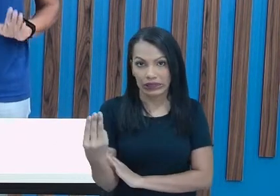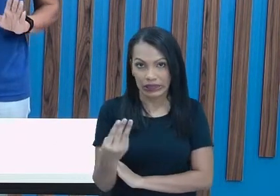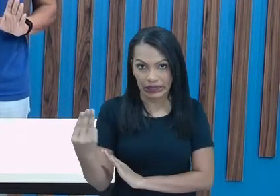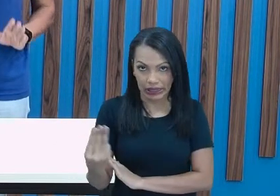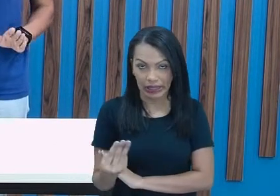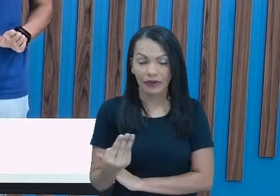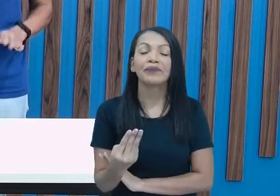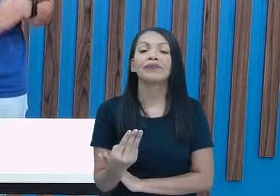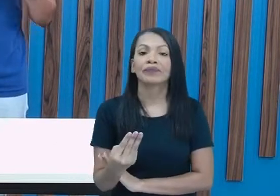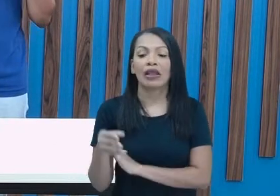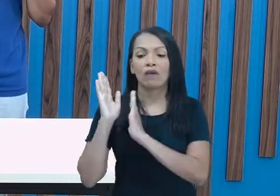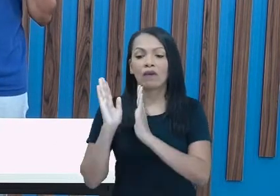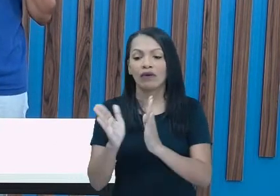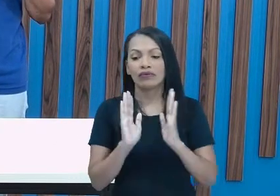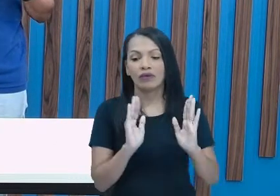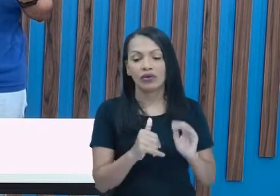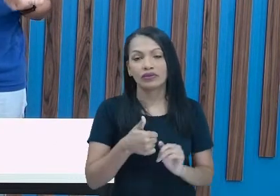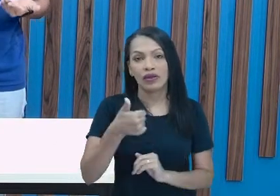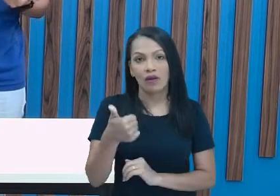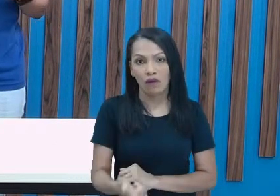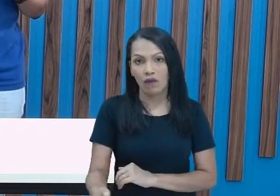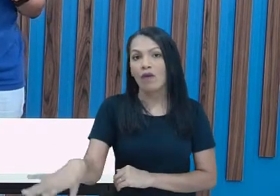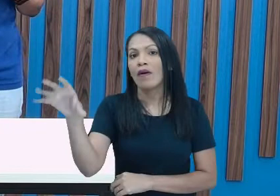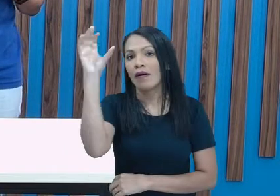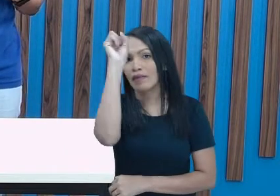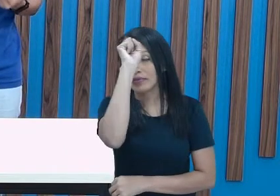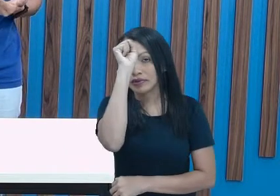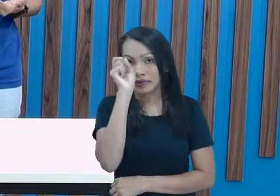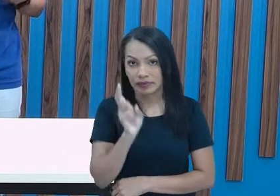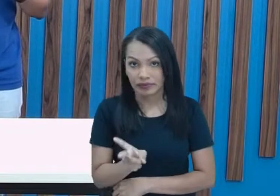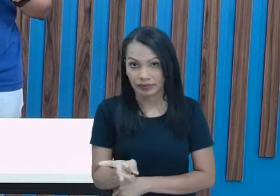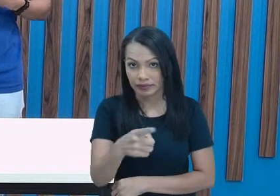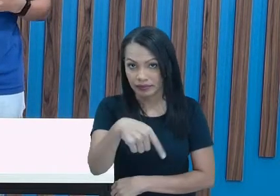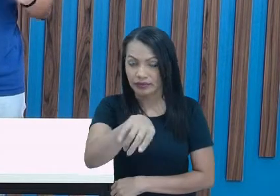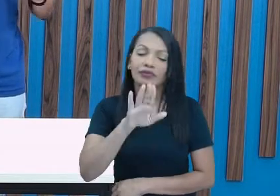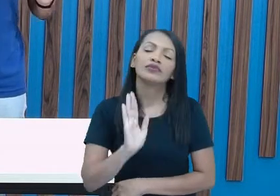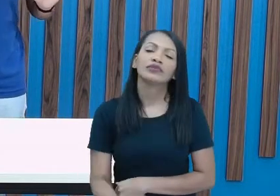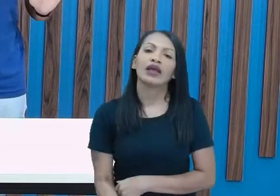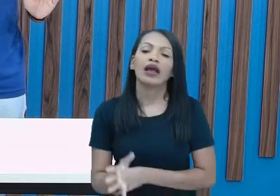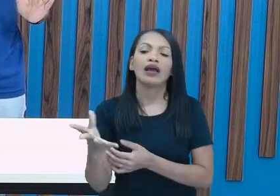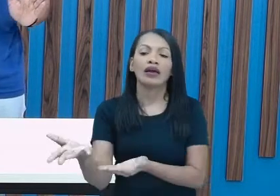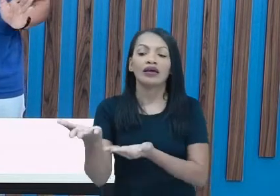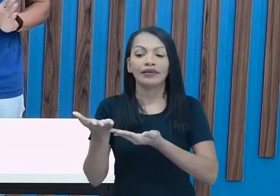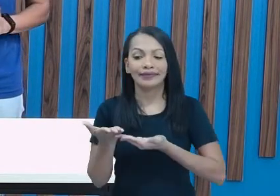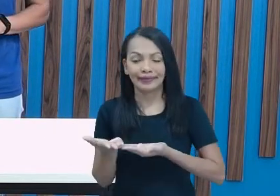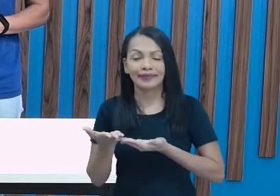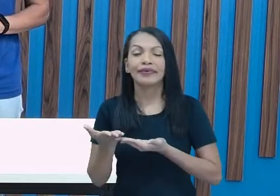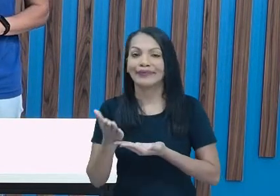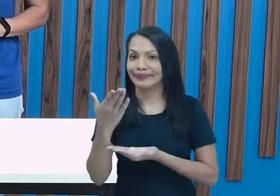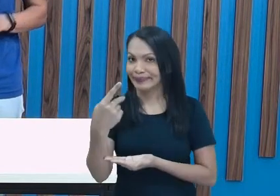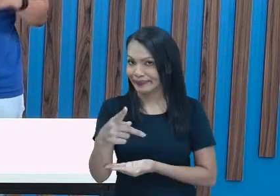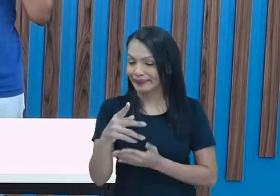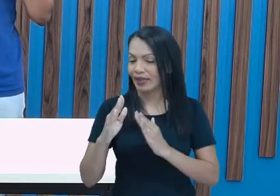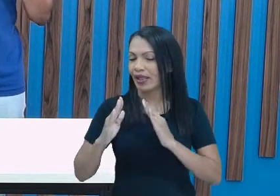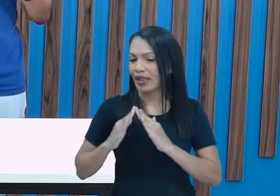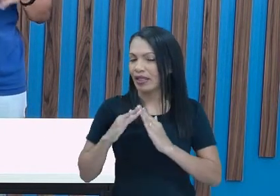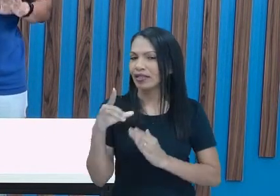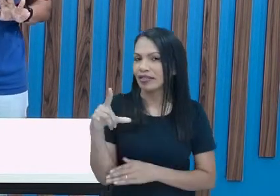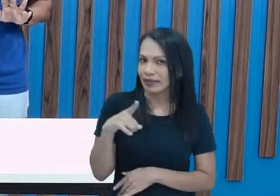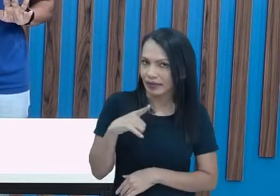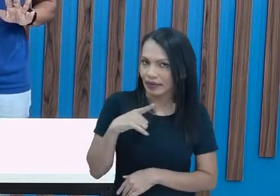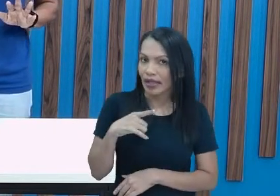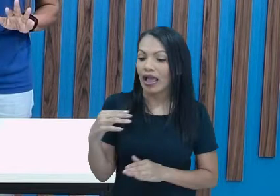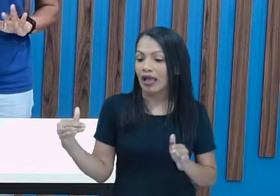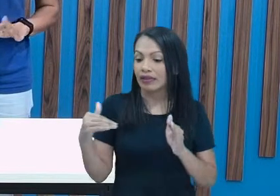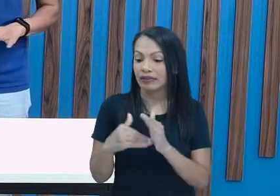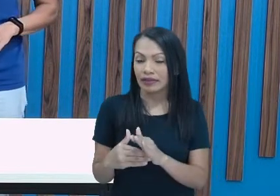Aprender Sempre. Acredito que todos vocês já devem ter recebido. Então, a gente está seguindo essa sequência do livro até o